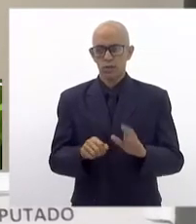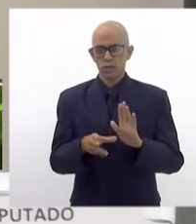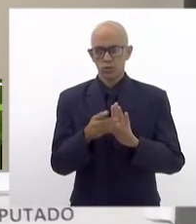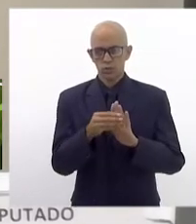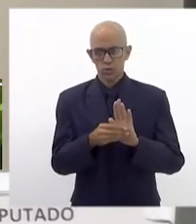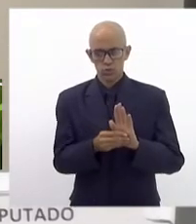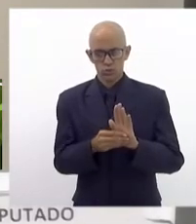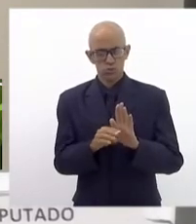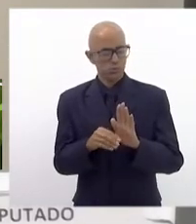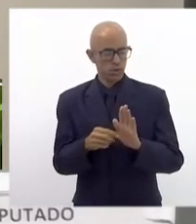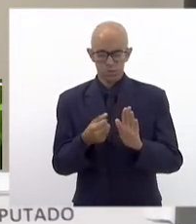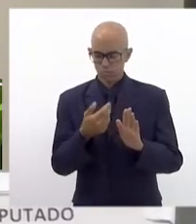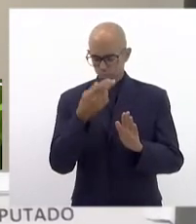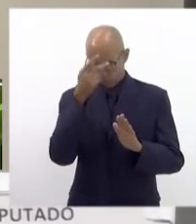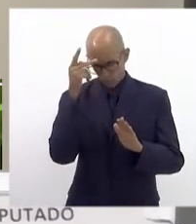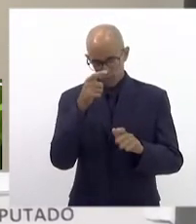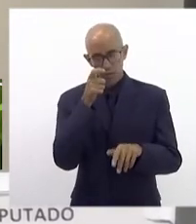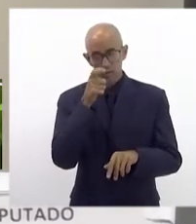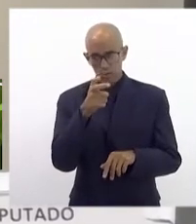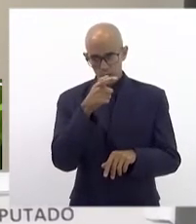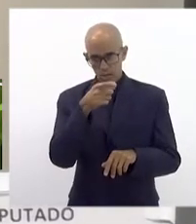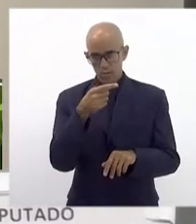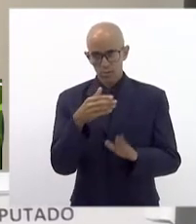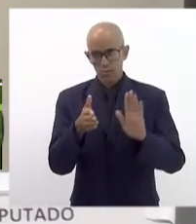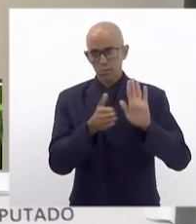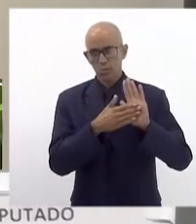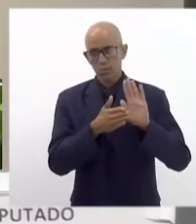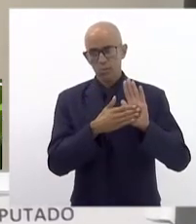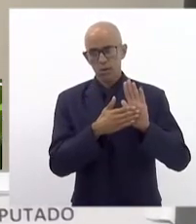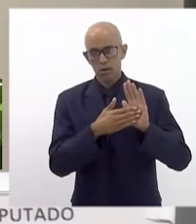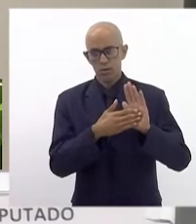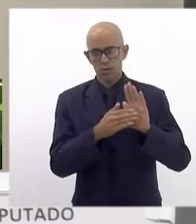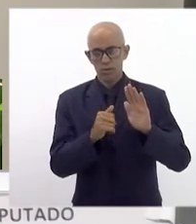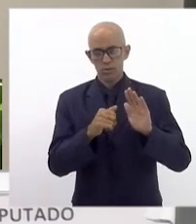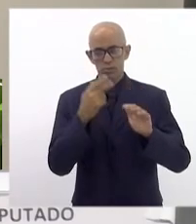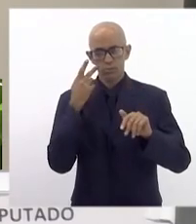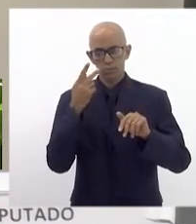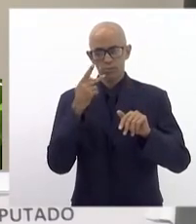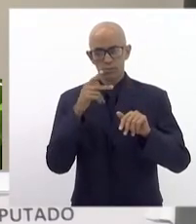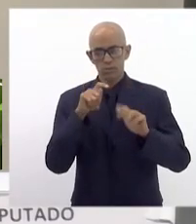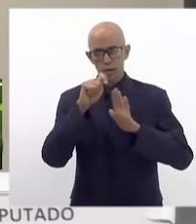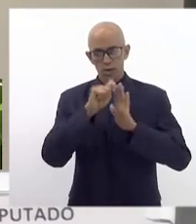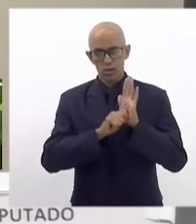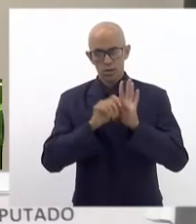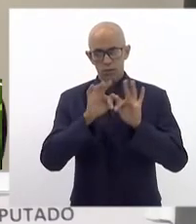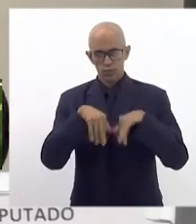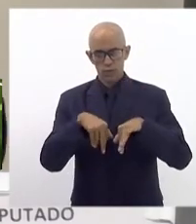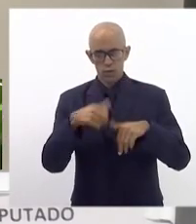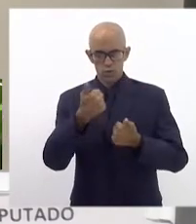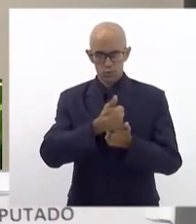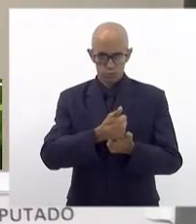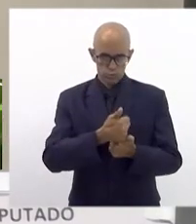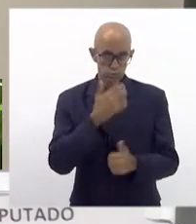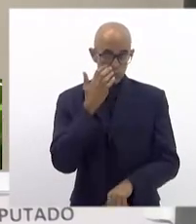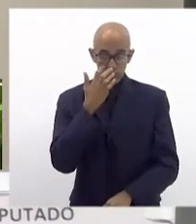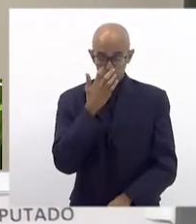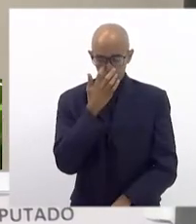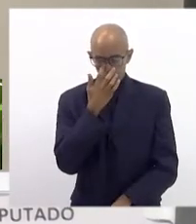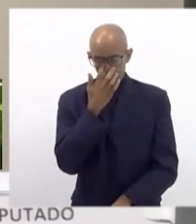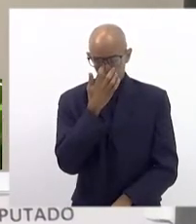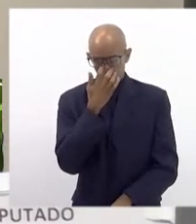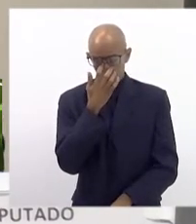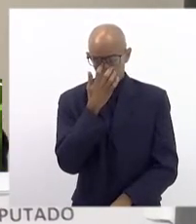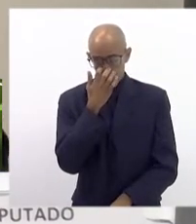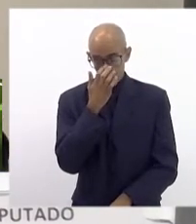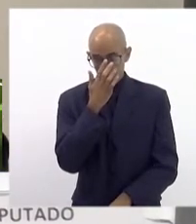desejarem oferecer por escrito propostas para a redação final do substitutivo. Bom, eu vou passar a